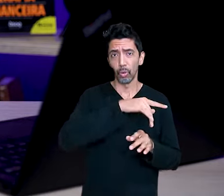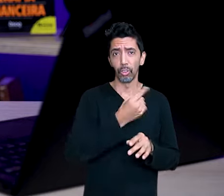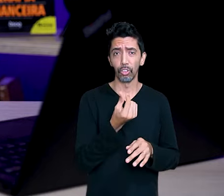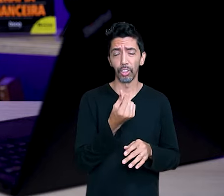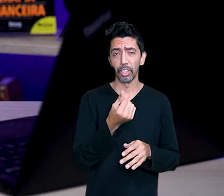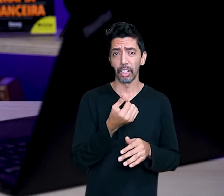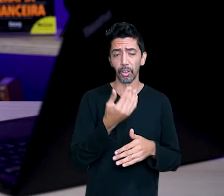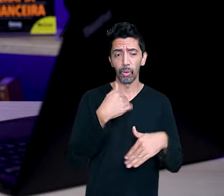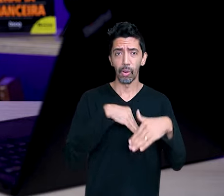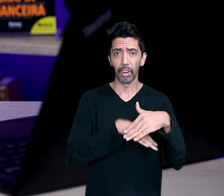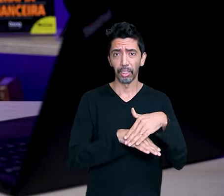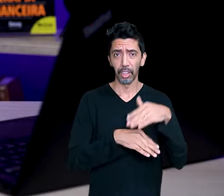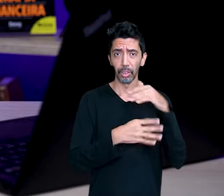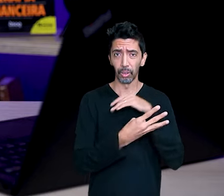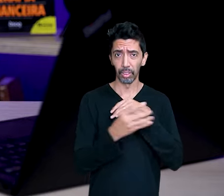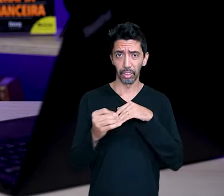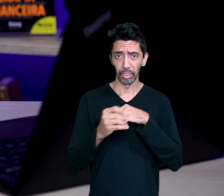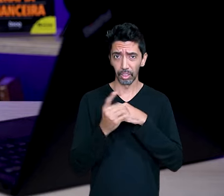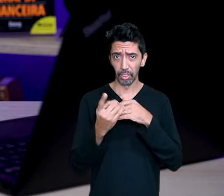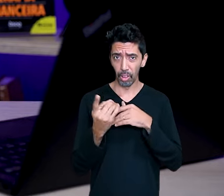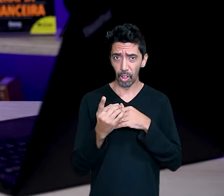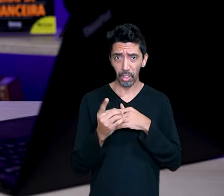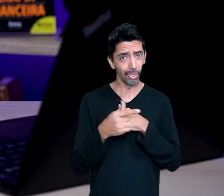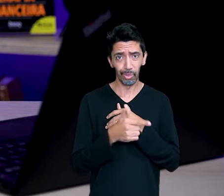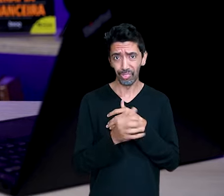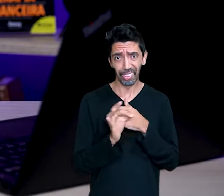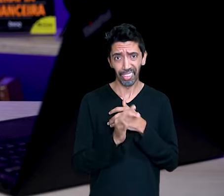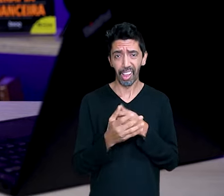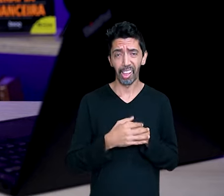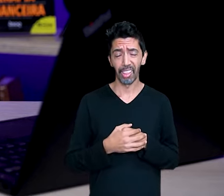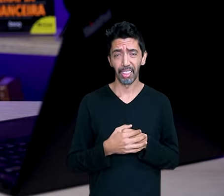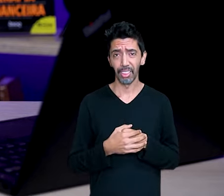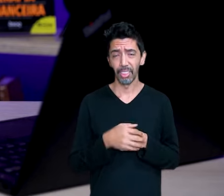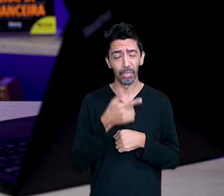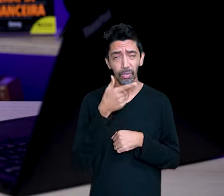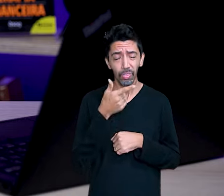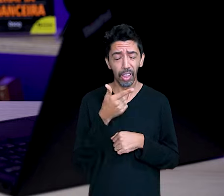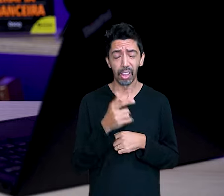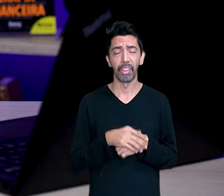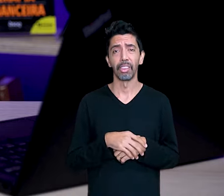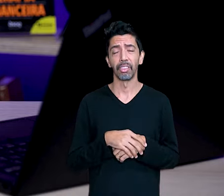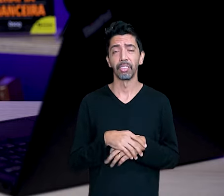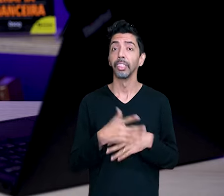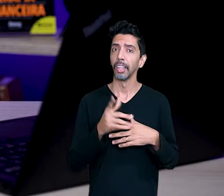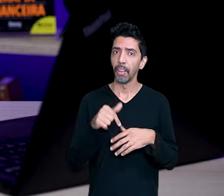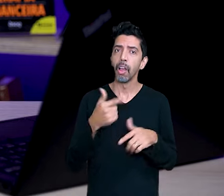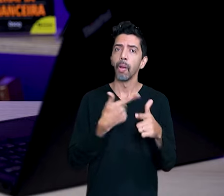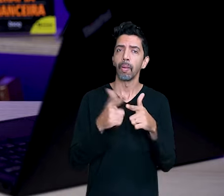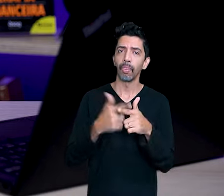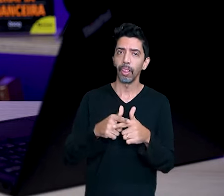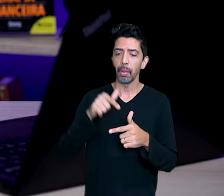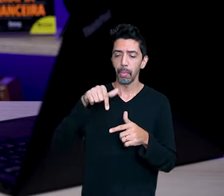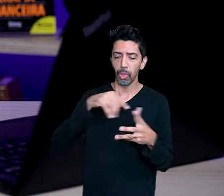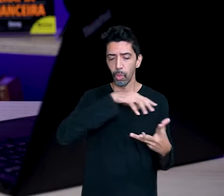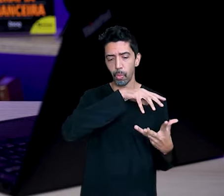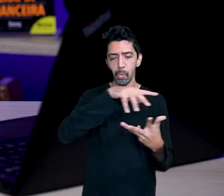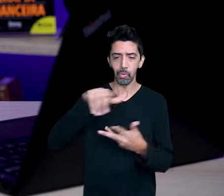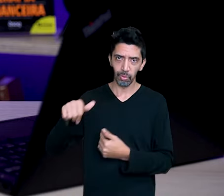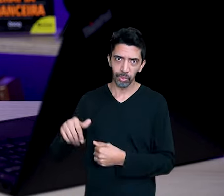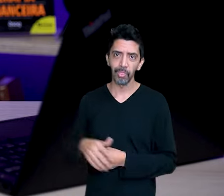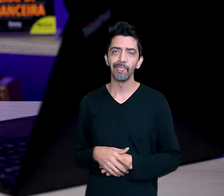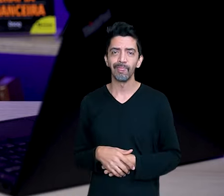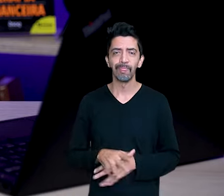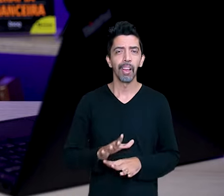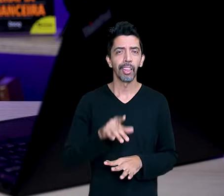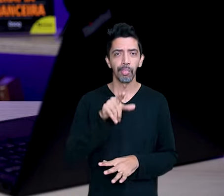não é um problema só do nosso país, é um problema da sociedade, do planeta. Mundo, você pode ser o seu mundo, você pode mudar essa história,